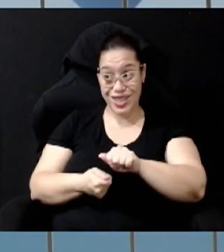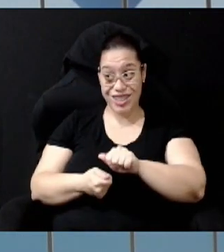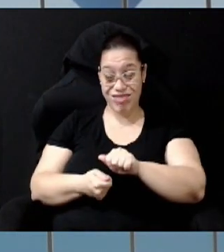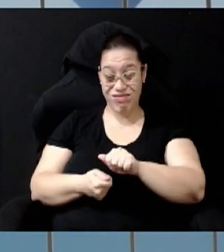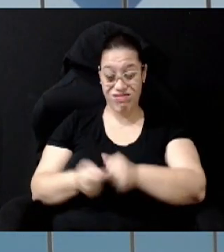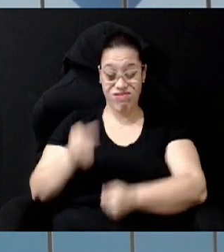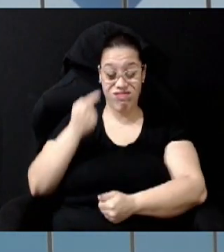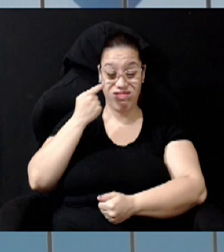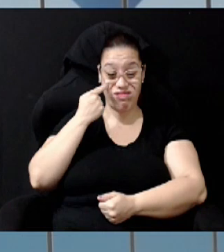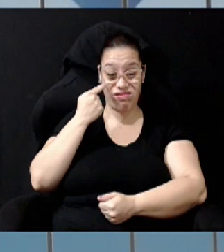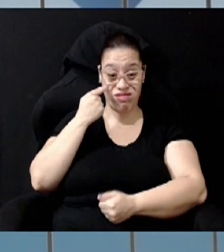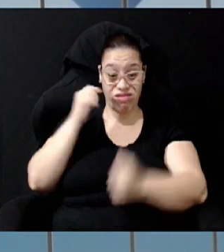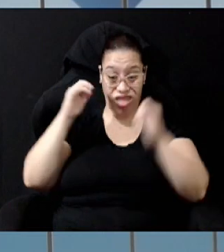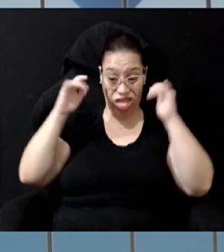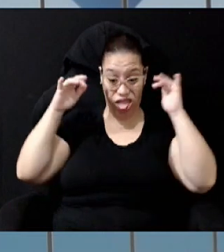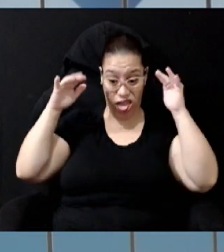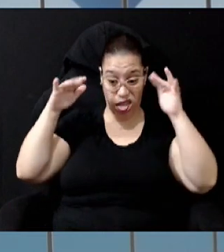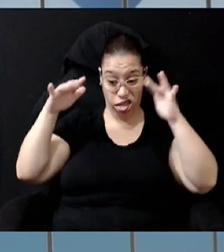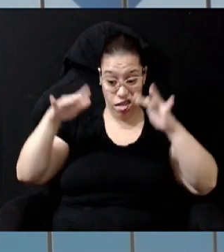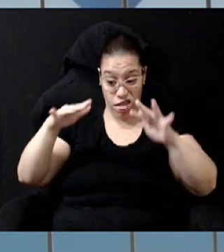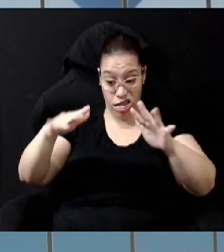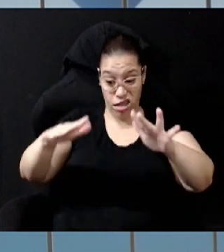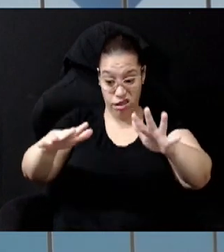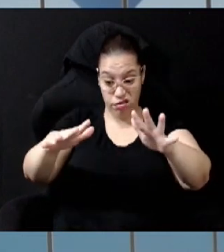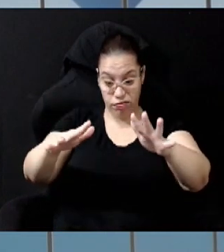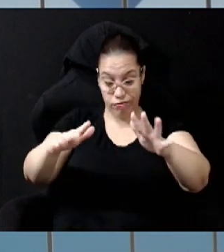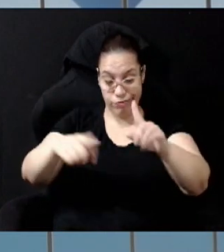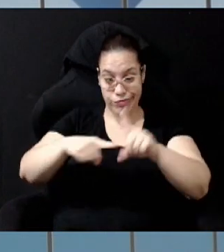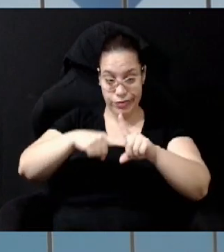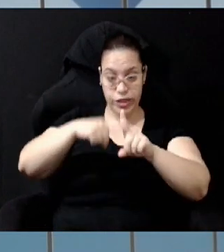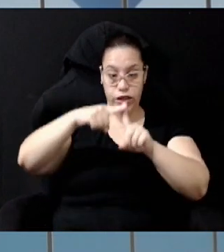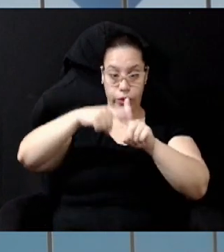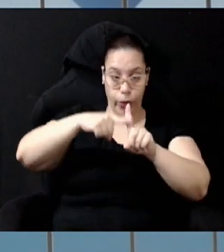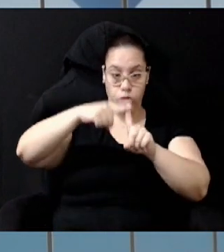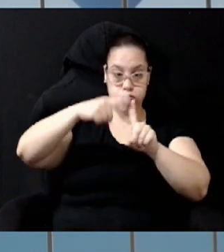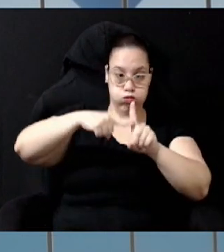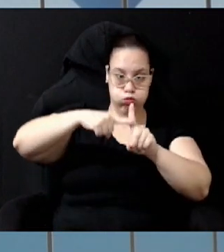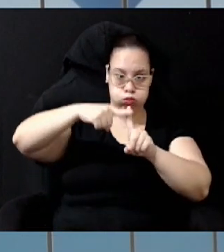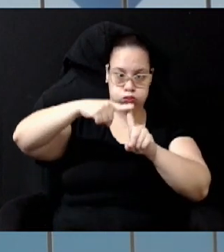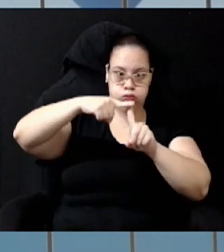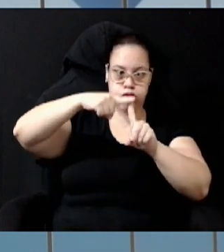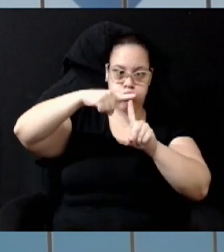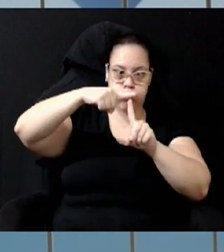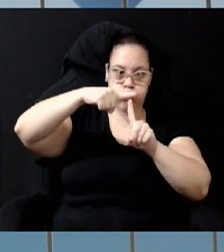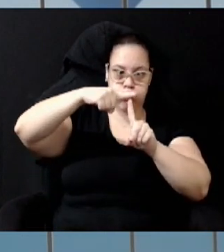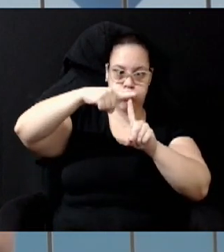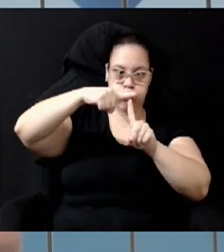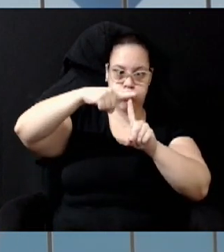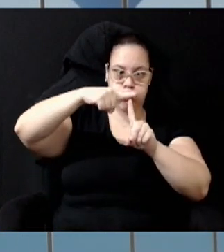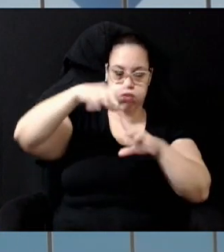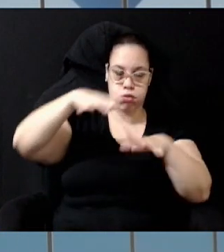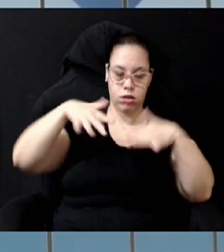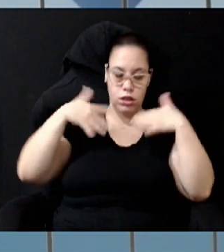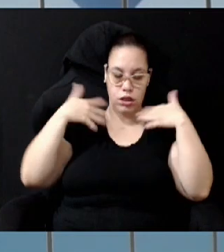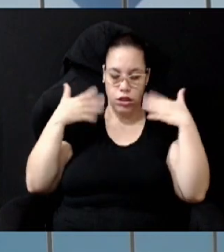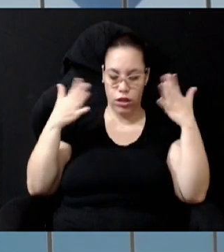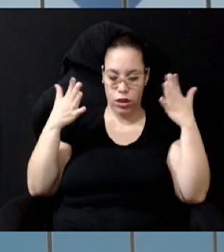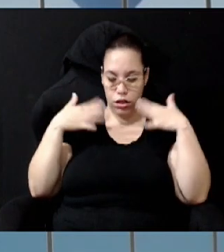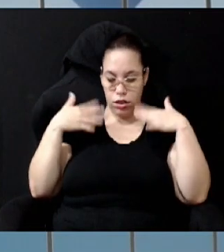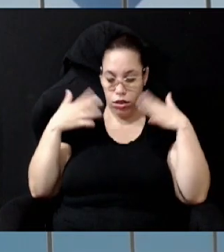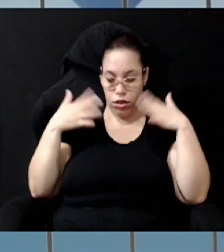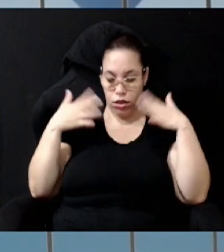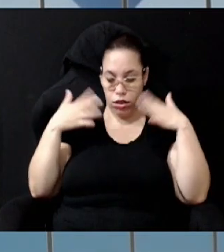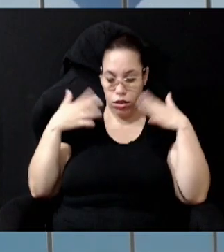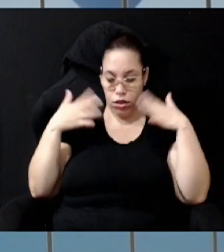emissões aumentando demais e a temperatura do planeta acompanhando esse aumento de emissões. Então,